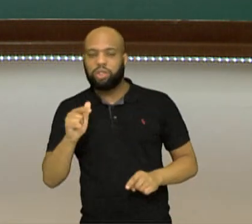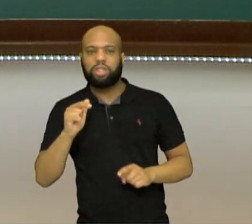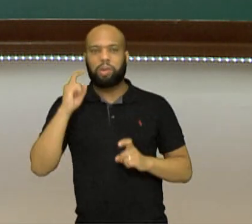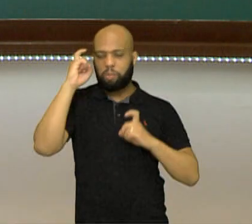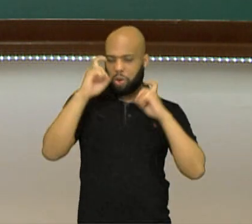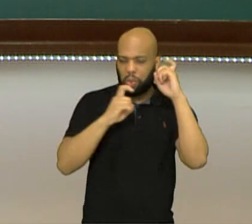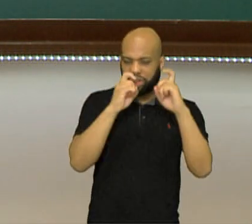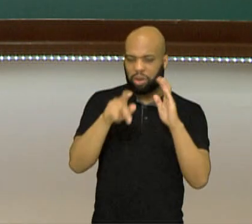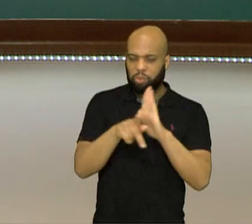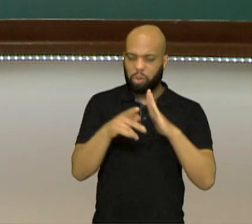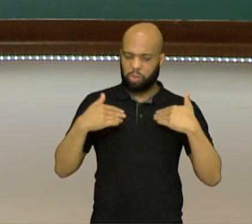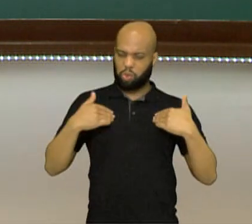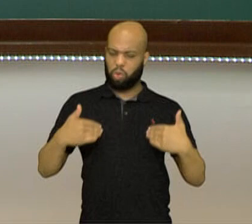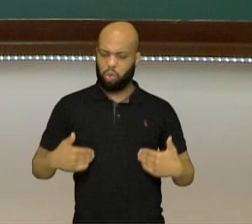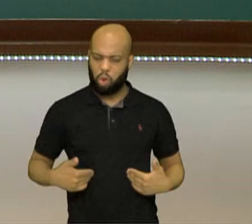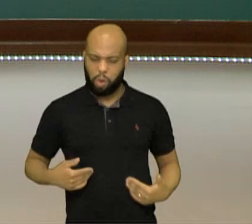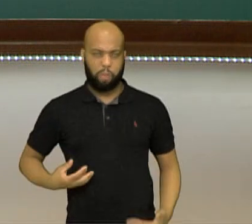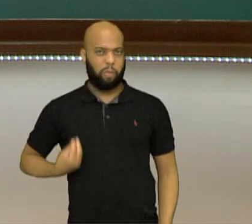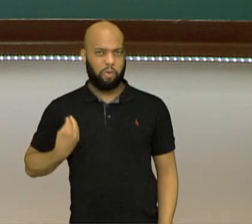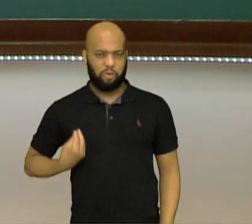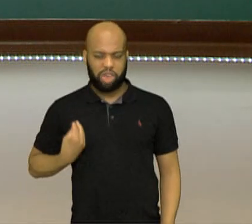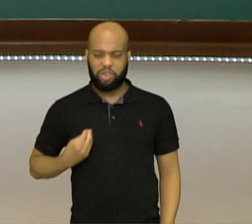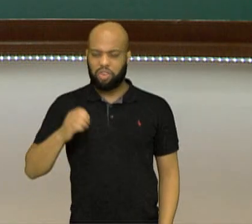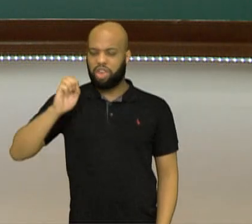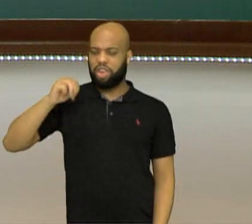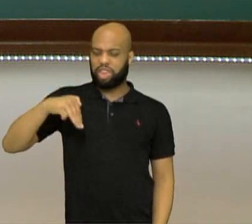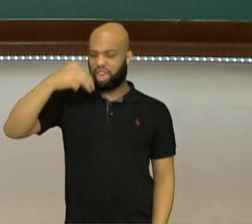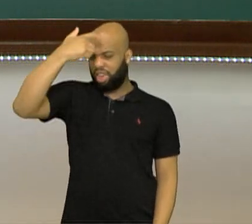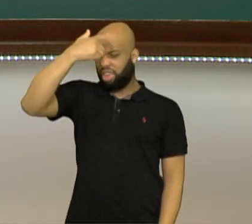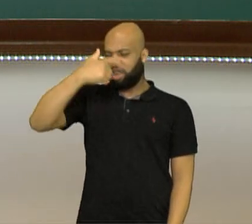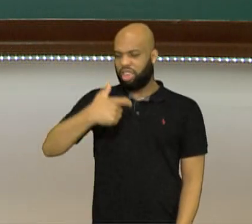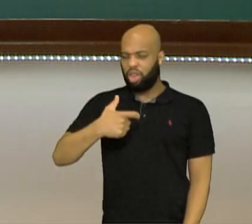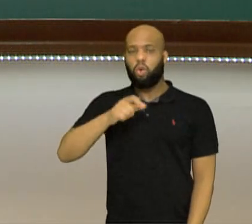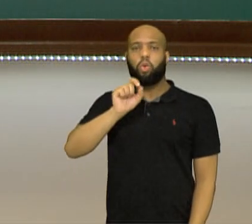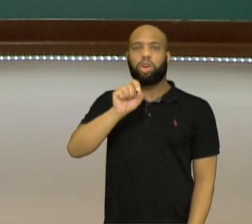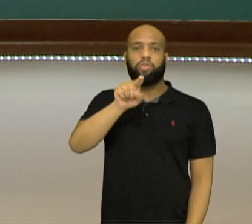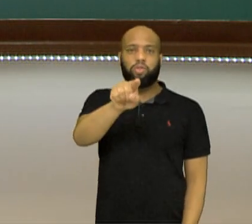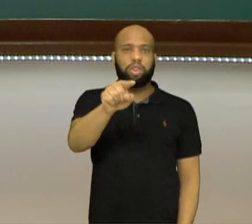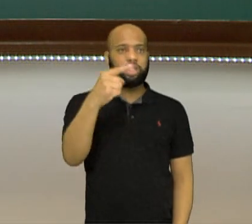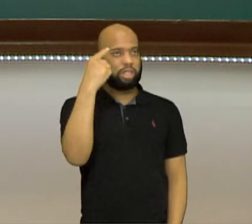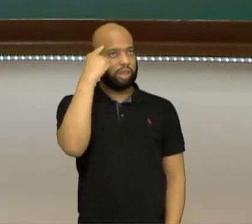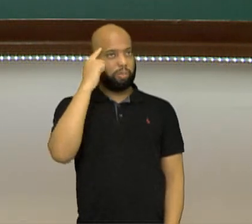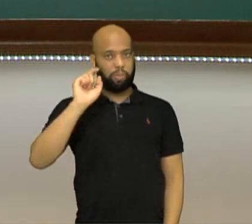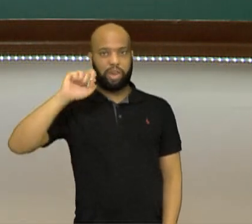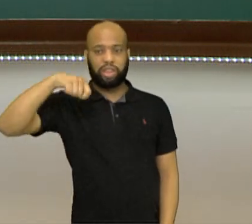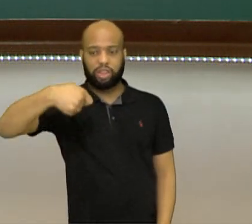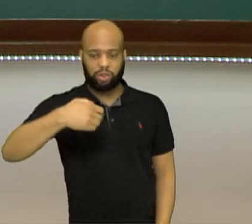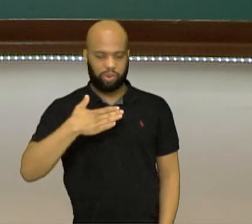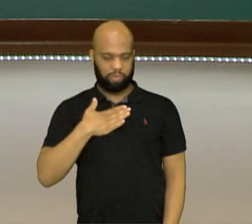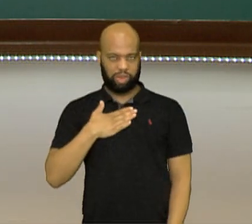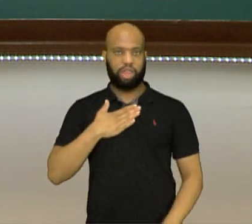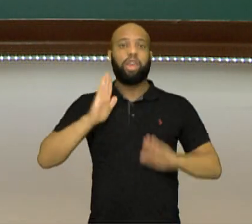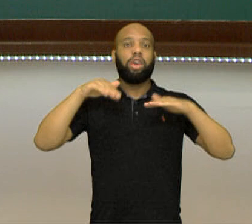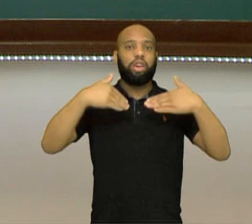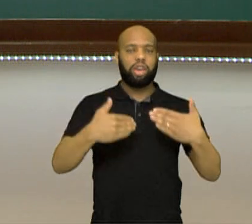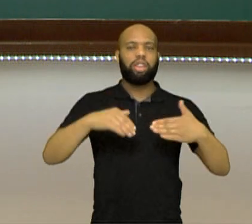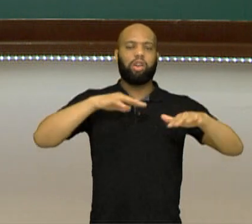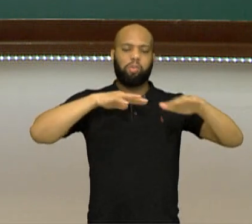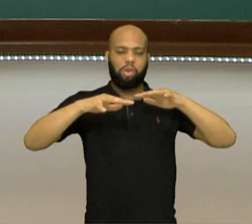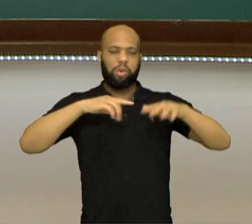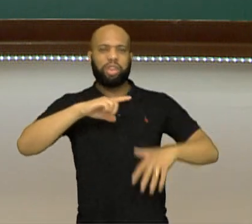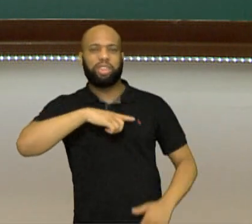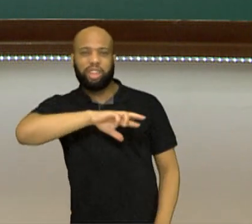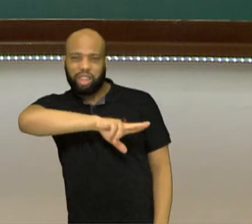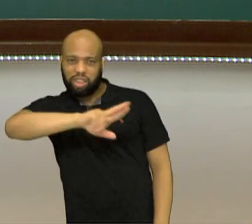do corpo vivo. Quem sou eu, onde estou, o que eu quero, o que você pensa de mim. O movimento pode ter várias qualidades.